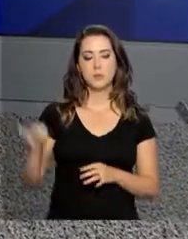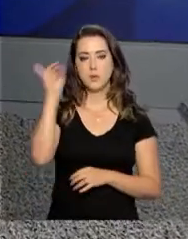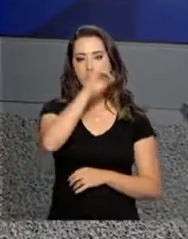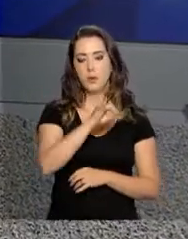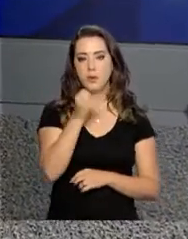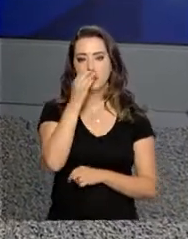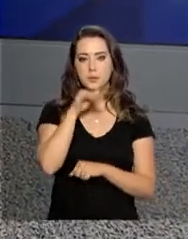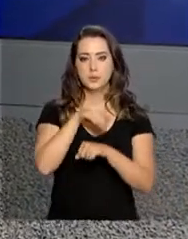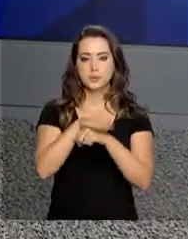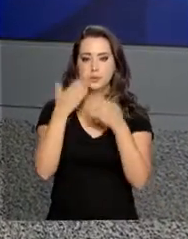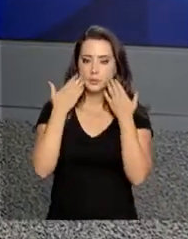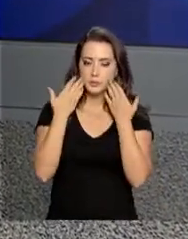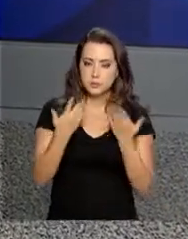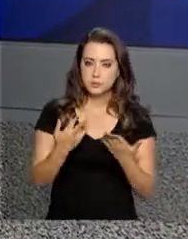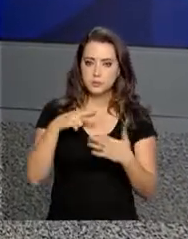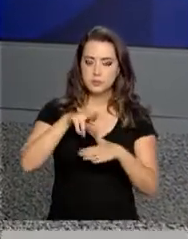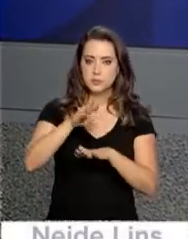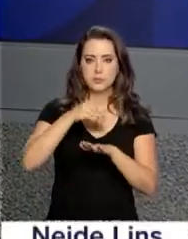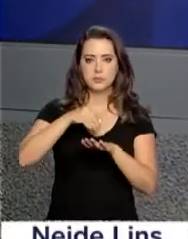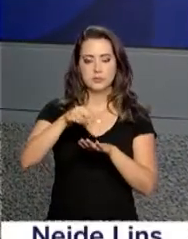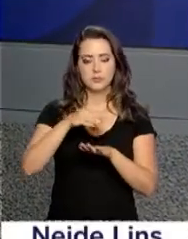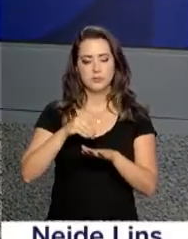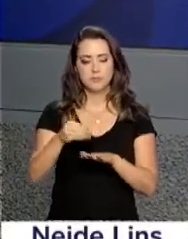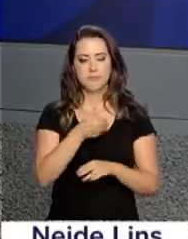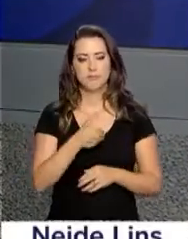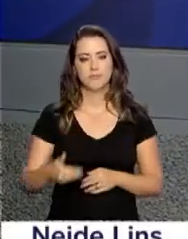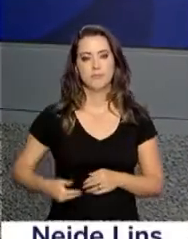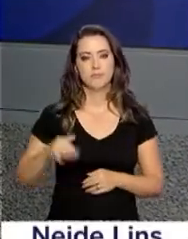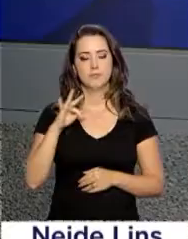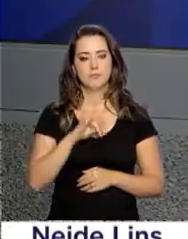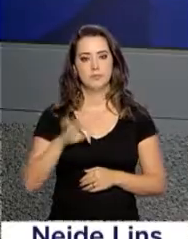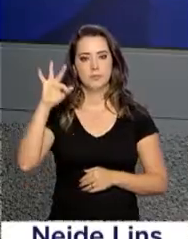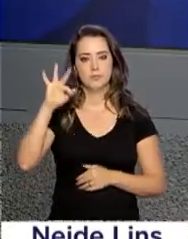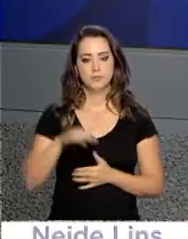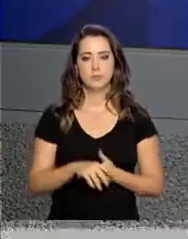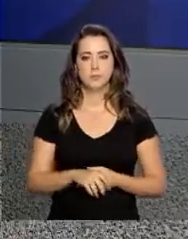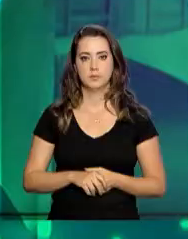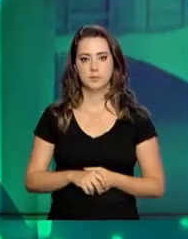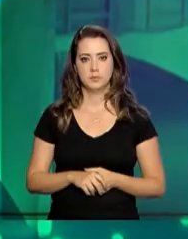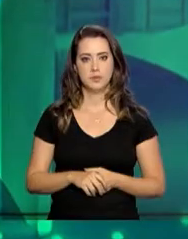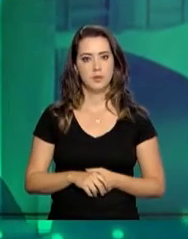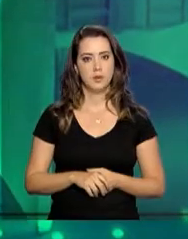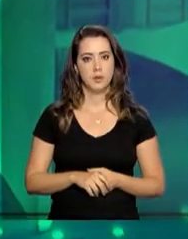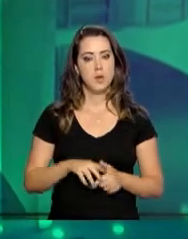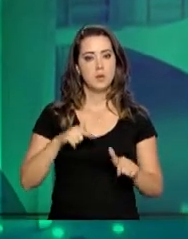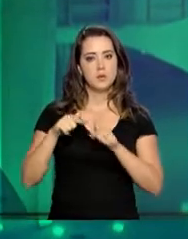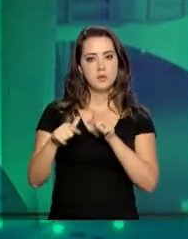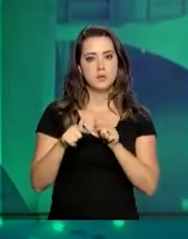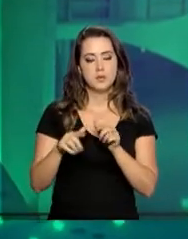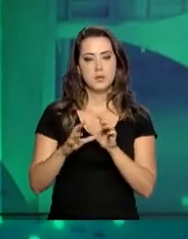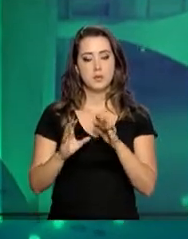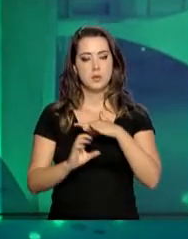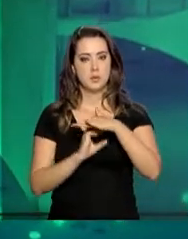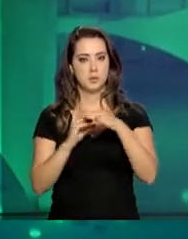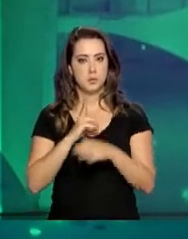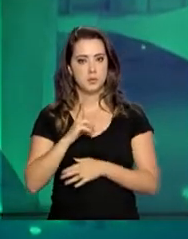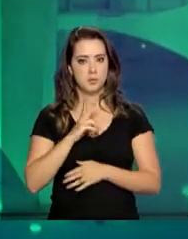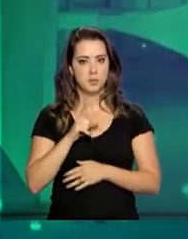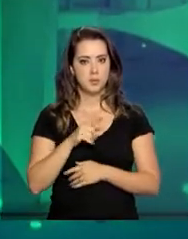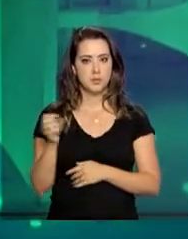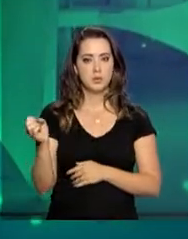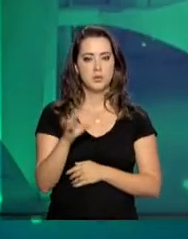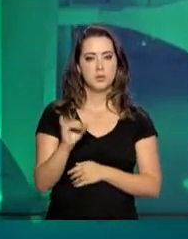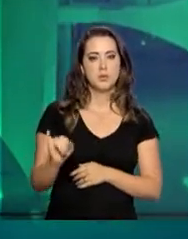Olá, boa noite. Estamos de volta com as notícias do governo federal aqui no Repórter NBR. Os trabalhadores da iniciativa privada têm